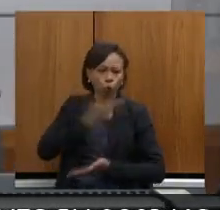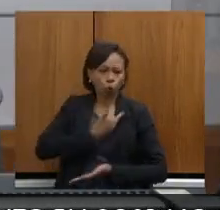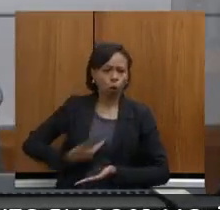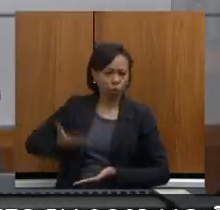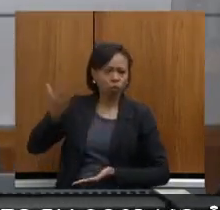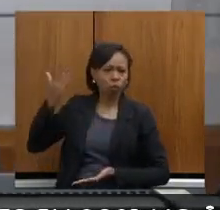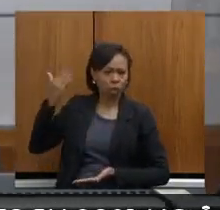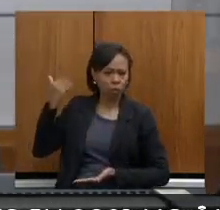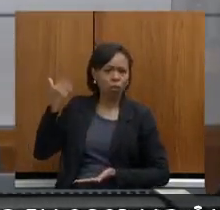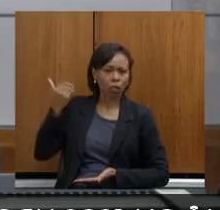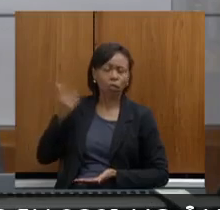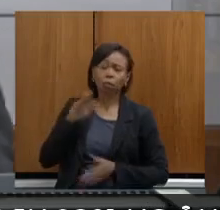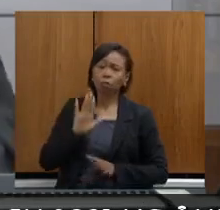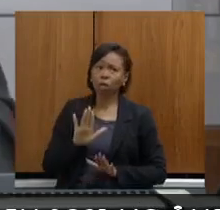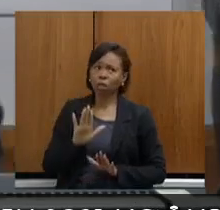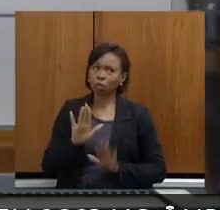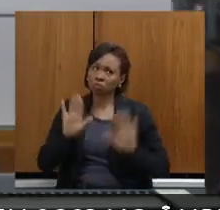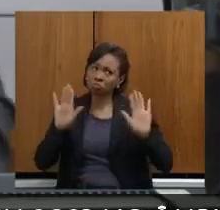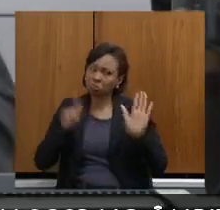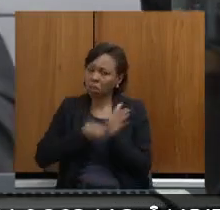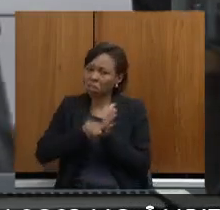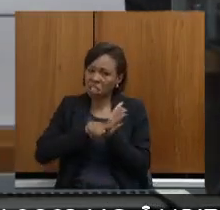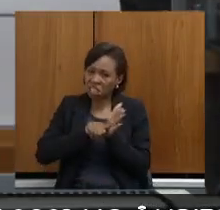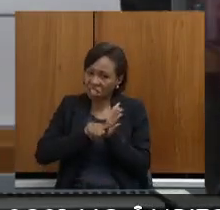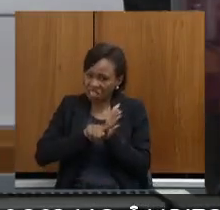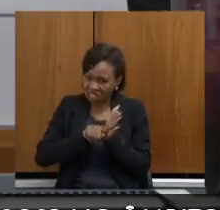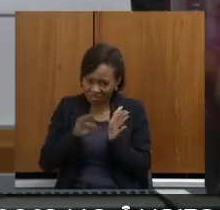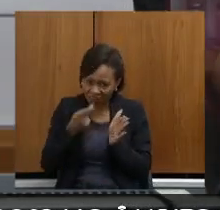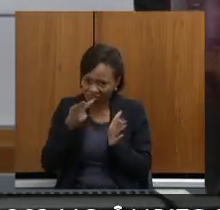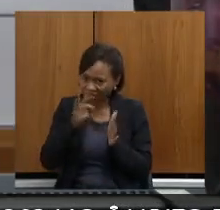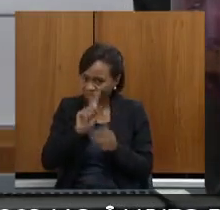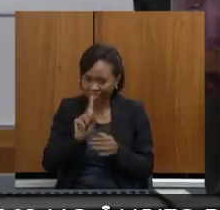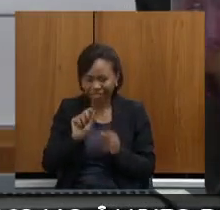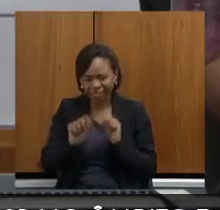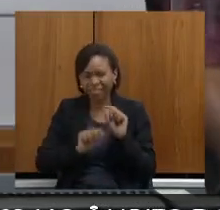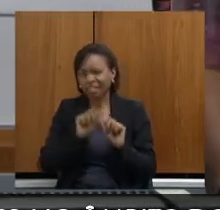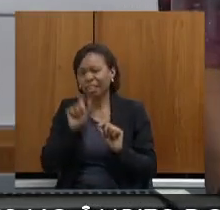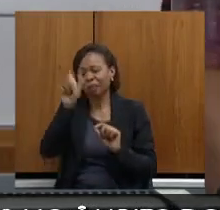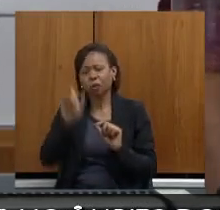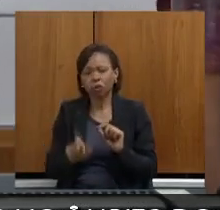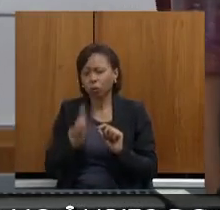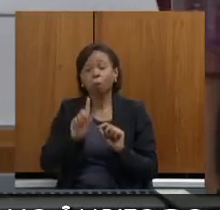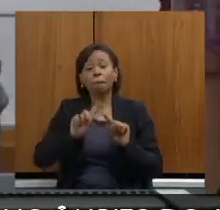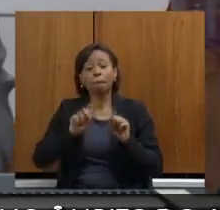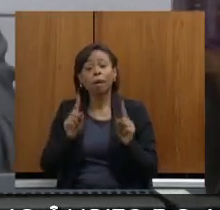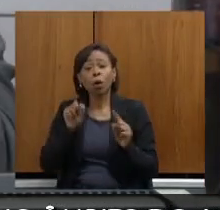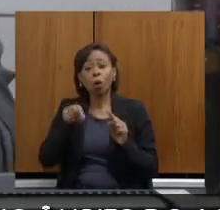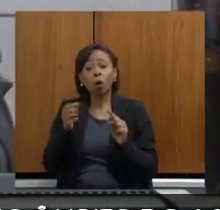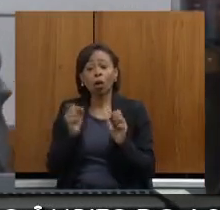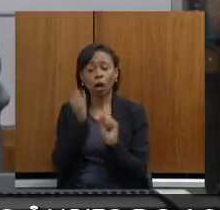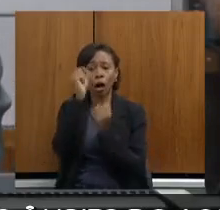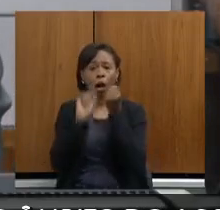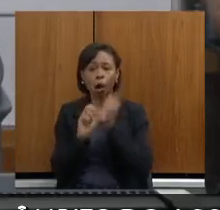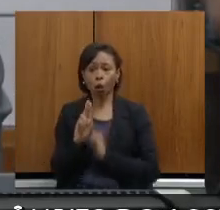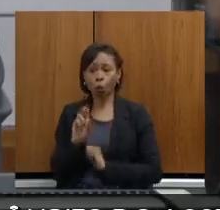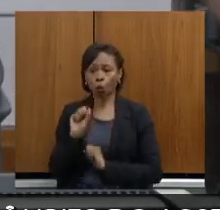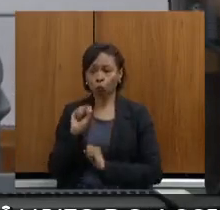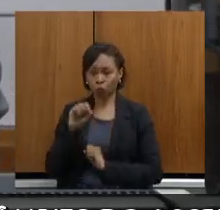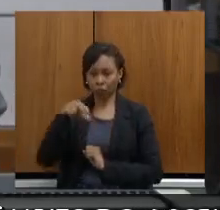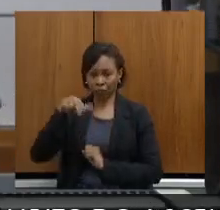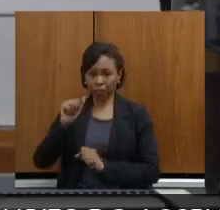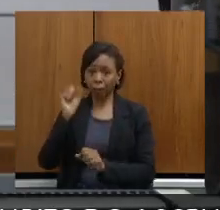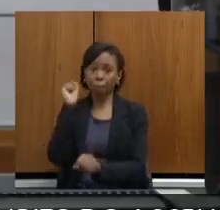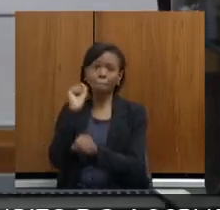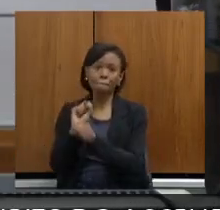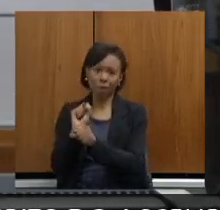não vou falar que essas pesquisas aí que eles vão saber quem foi a pessoa que fez isso e hoje a usina está desativada mas tem um isco